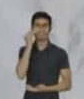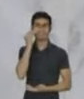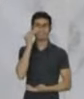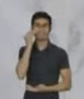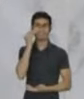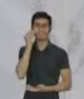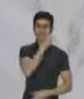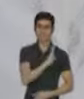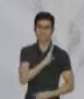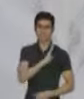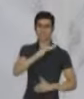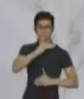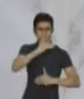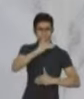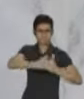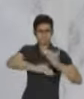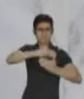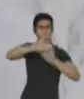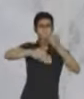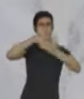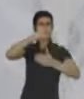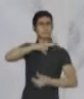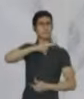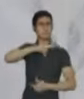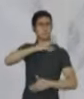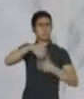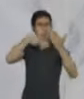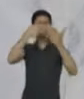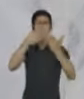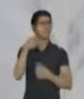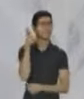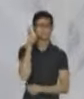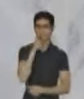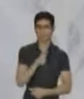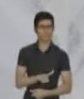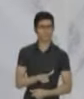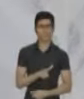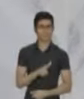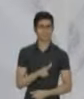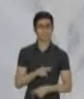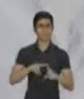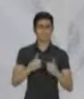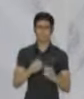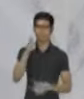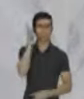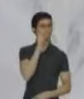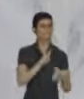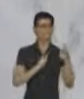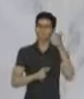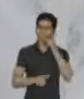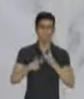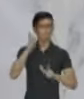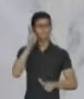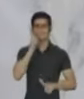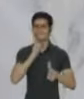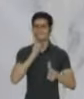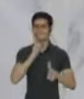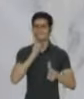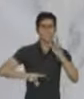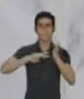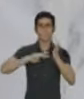desenvolver se autonomamente e fracassei mas os fracassos são minhas vitórias eu